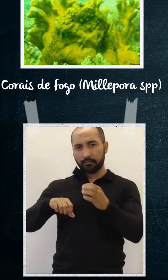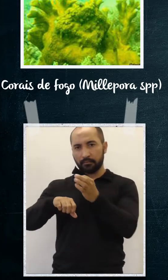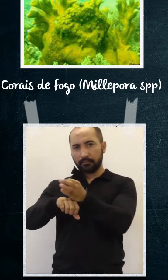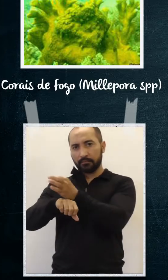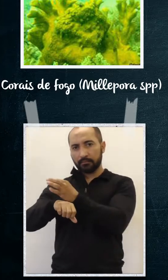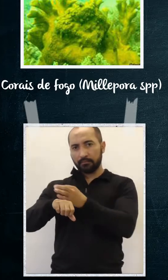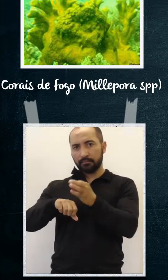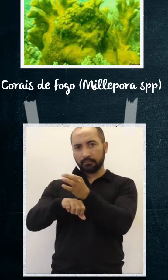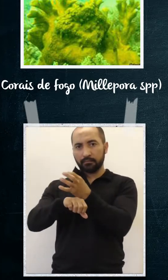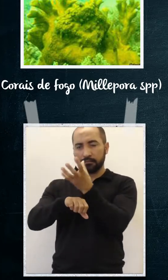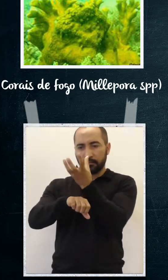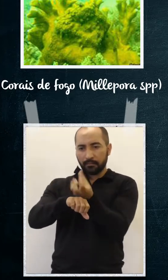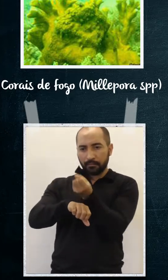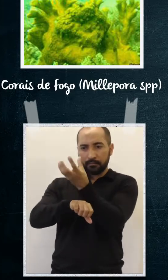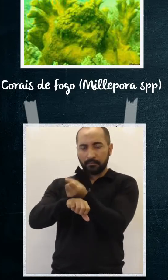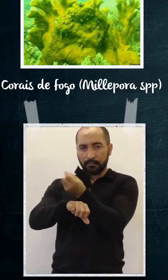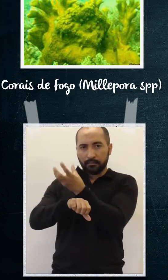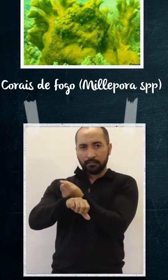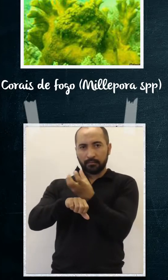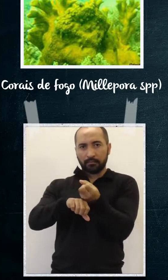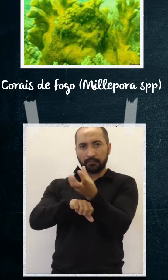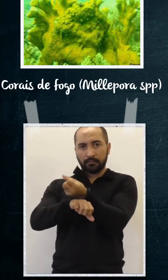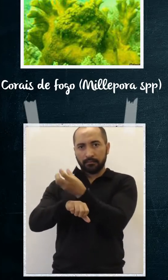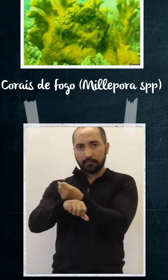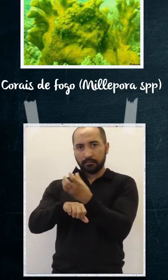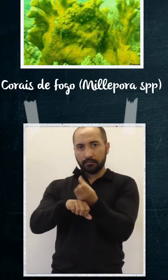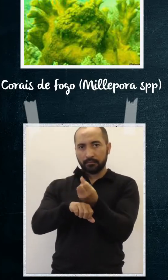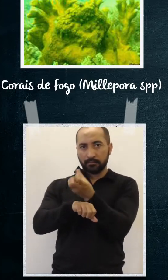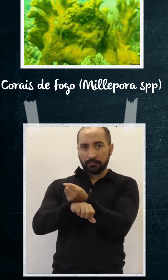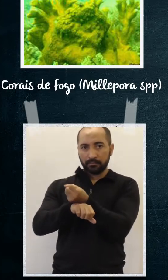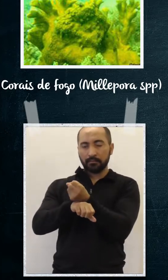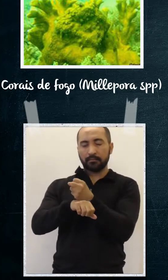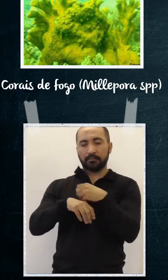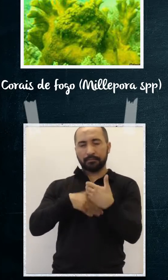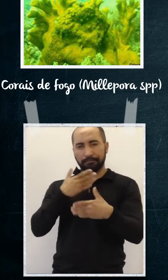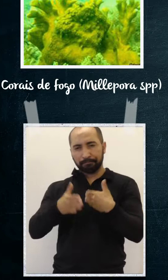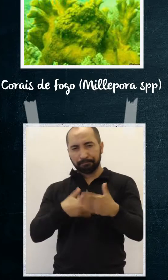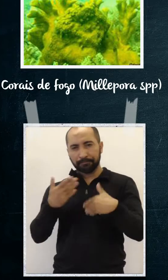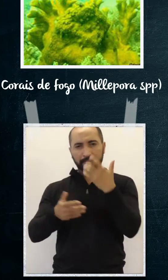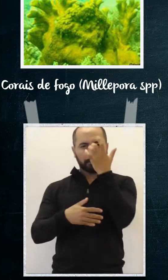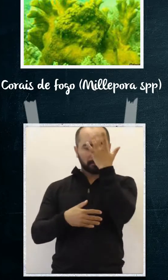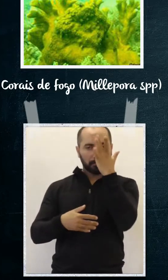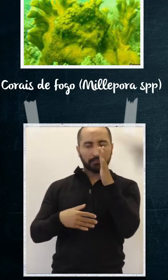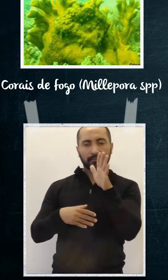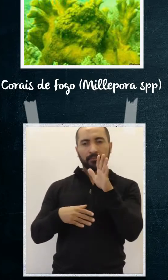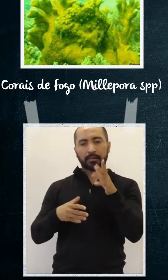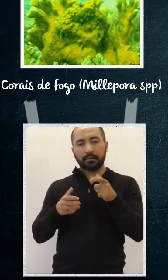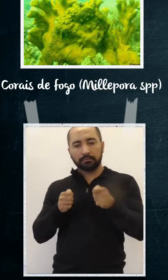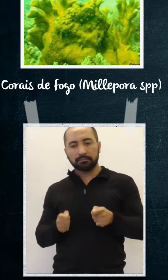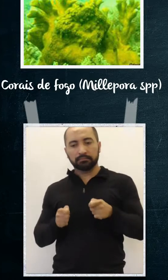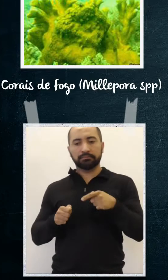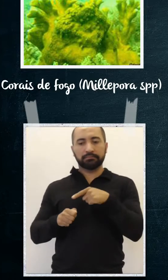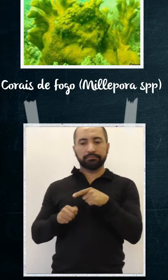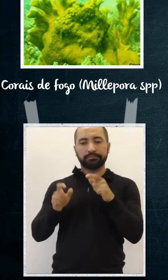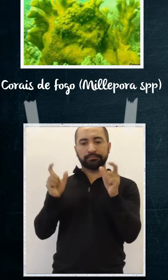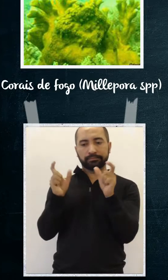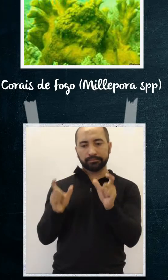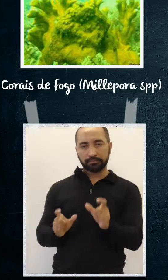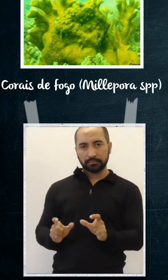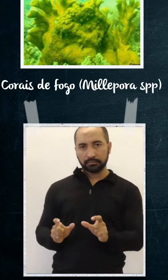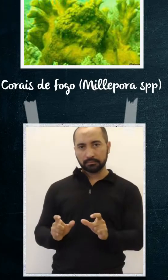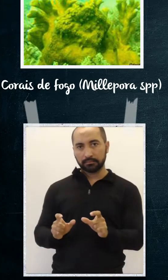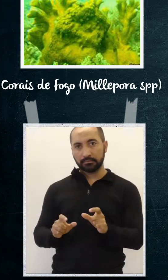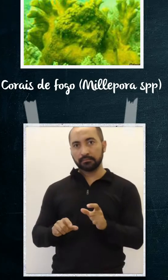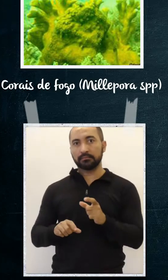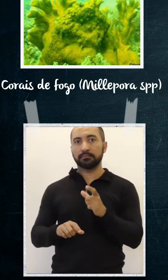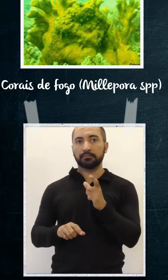aceleram o processo de calcificação do seu esqueleto calcário. Anomalias térmicas de cerca de 1 grau Celsius podem promover o branqueamento, ou seja, a perda